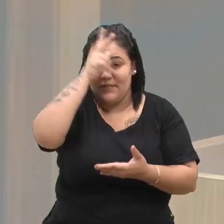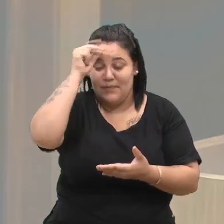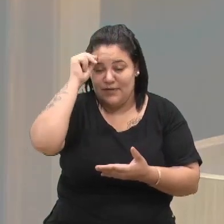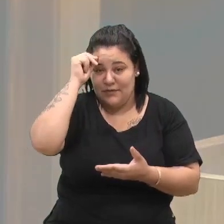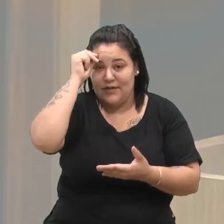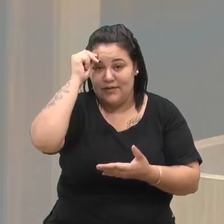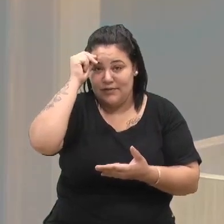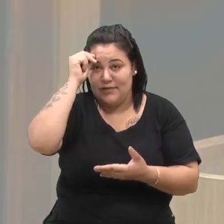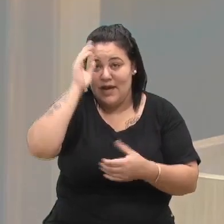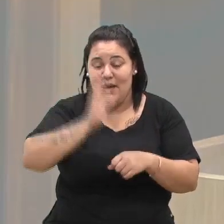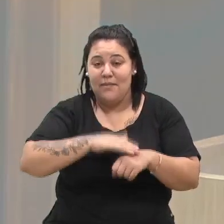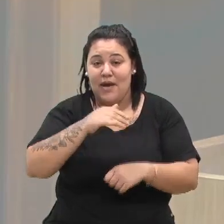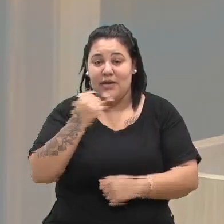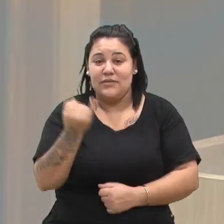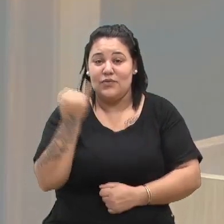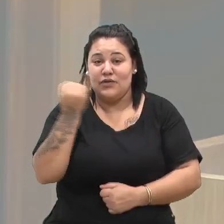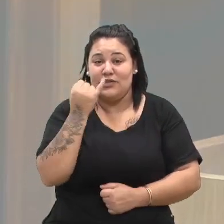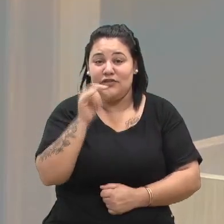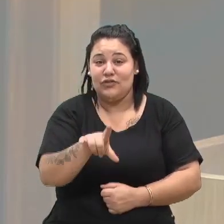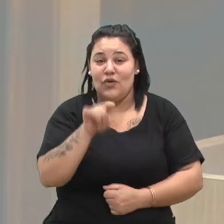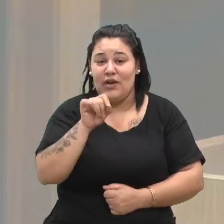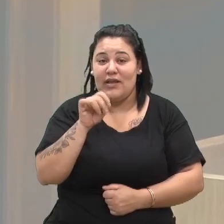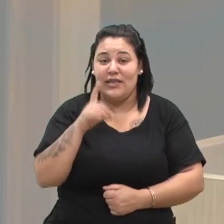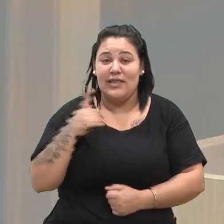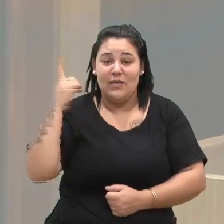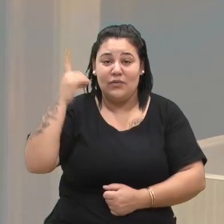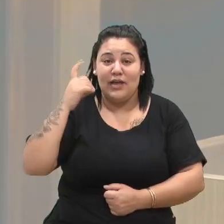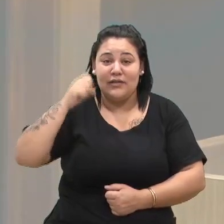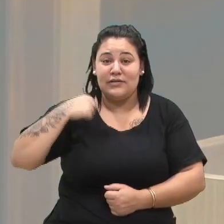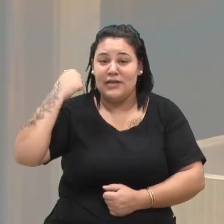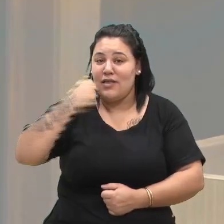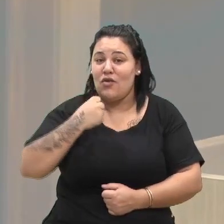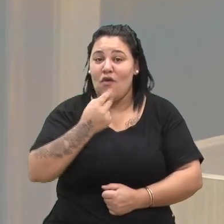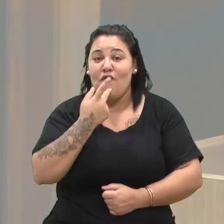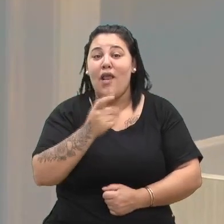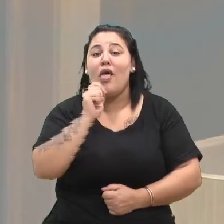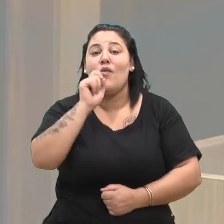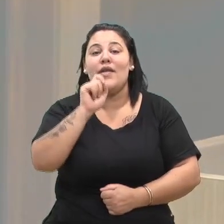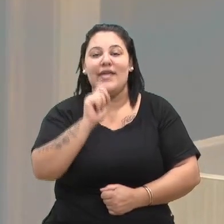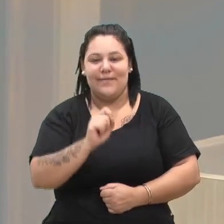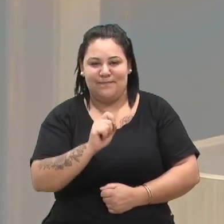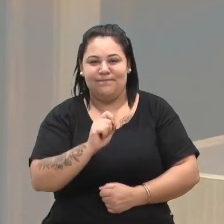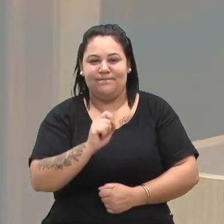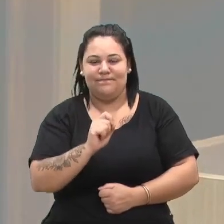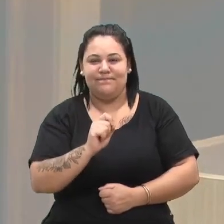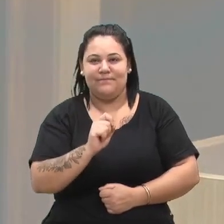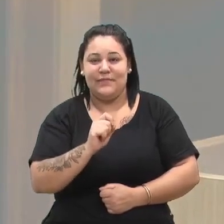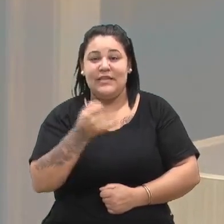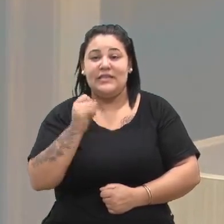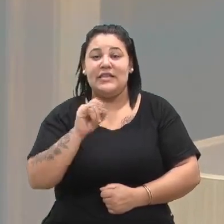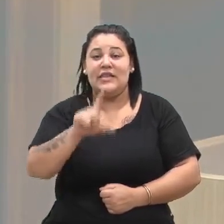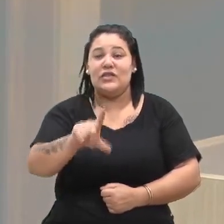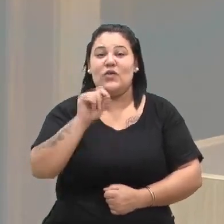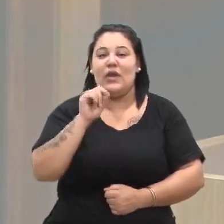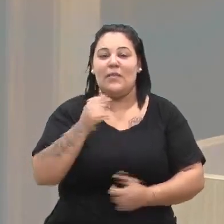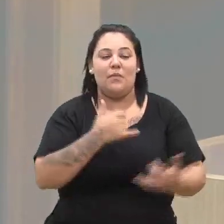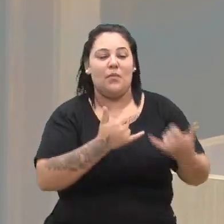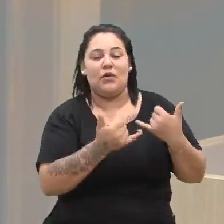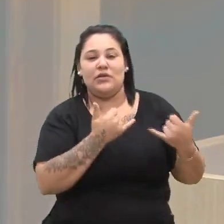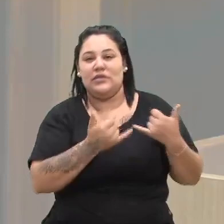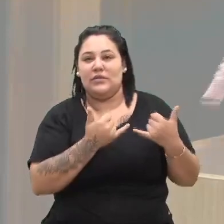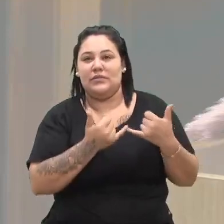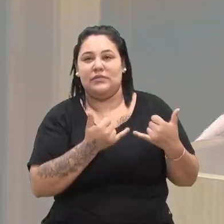eleger deputados e senadores. Eles falam que a questão de se eleger, se porventura